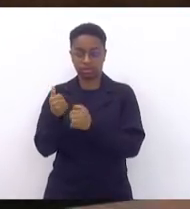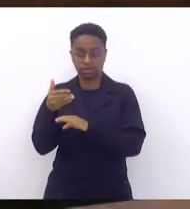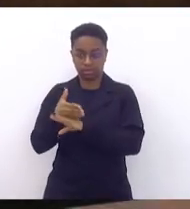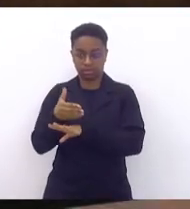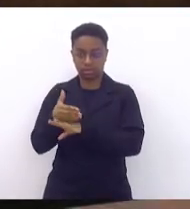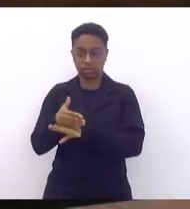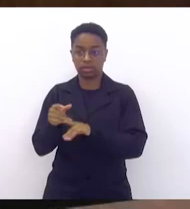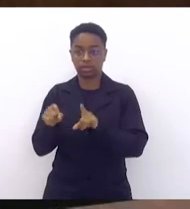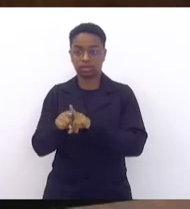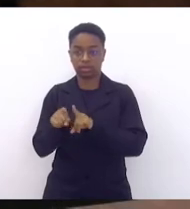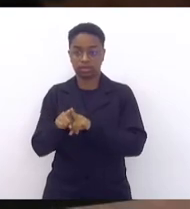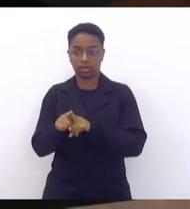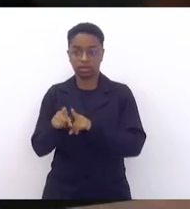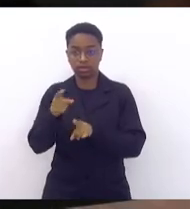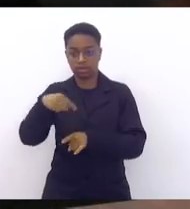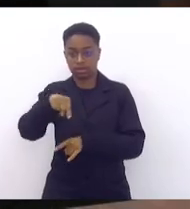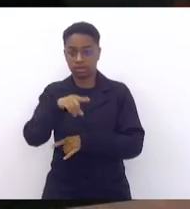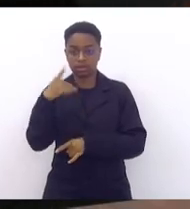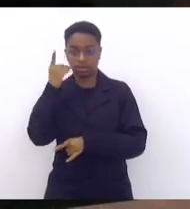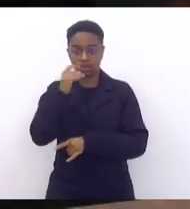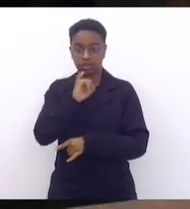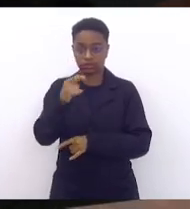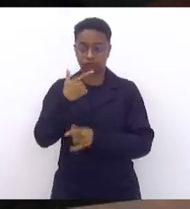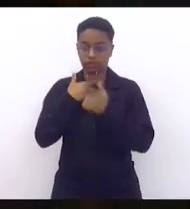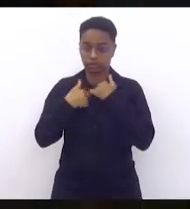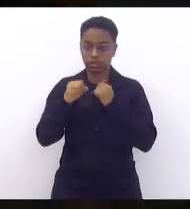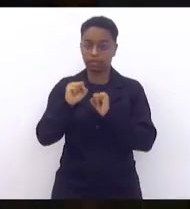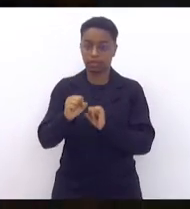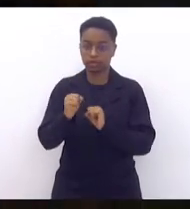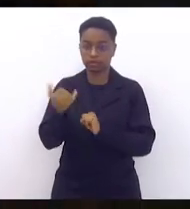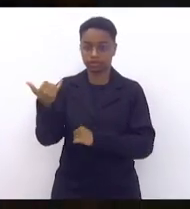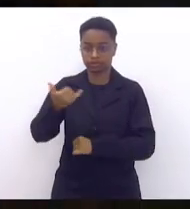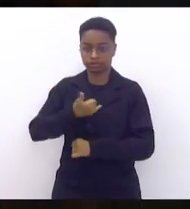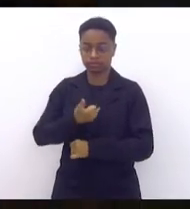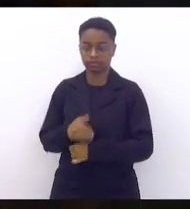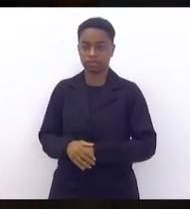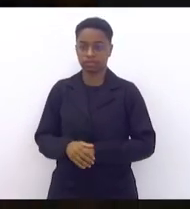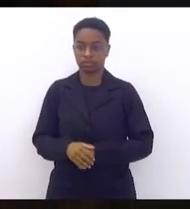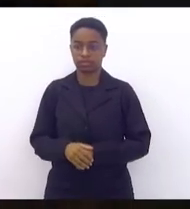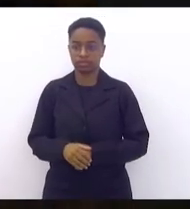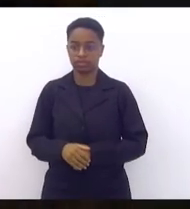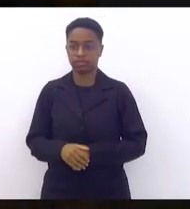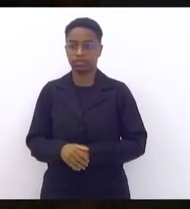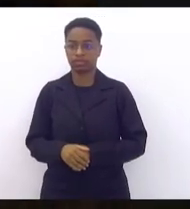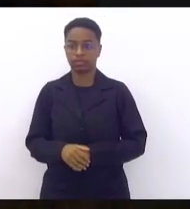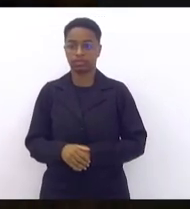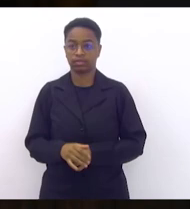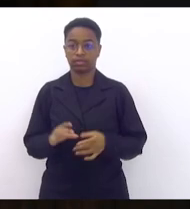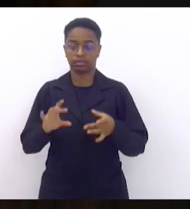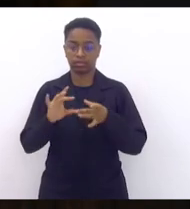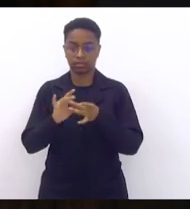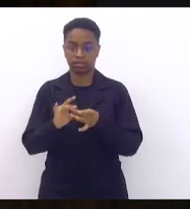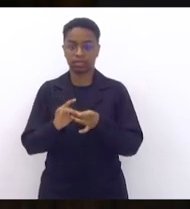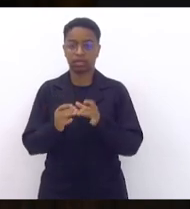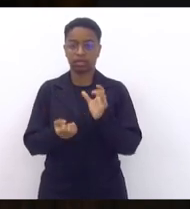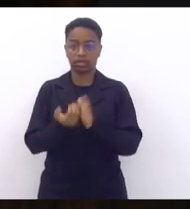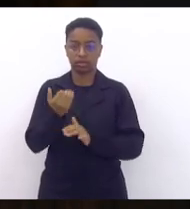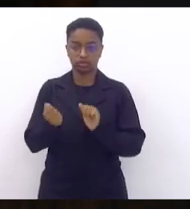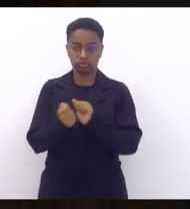Os deputados Marquinhos, que desejarem é só se manifestar. Com a autoria, deputado Fred Pacheco, Célia Jordão.